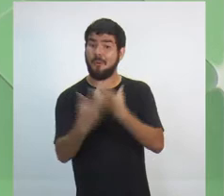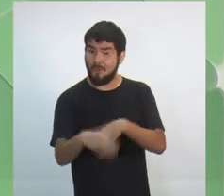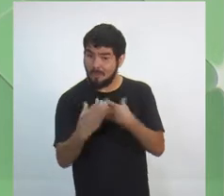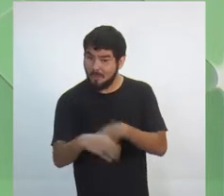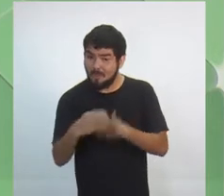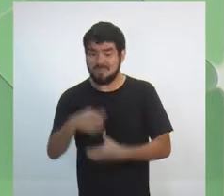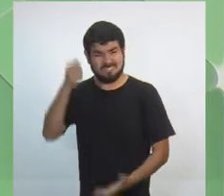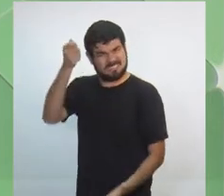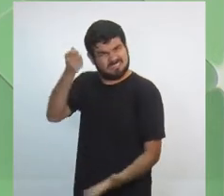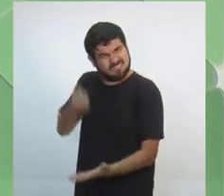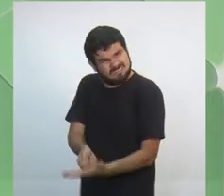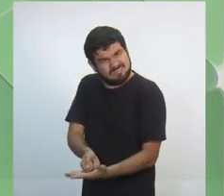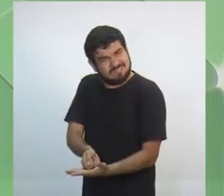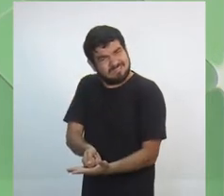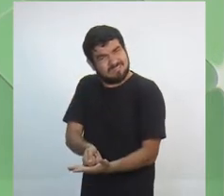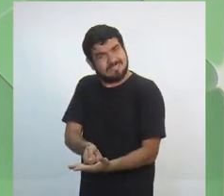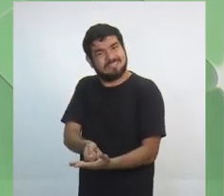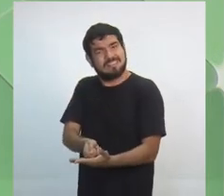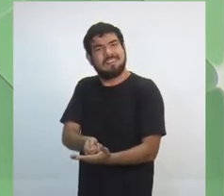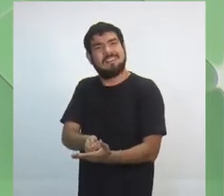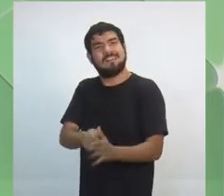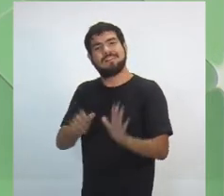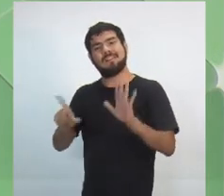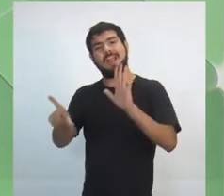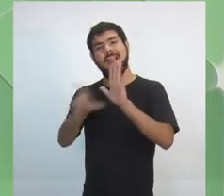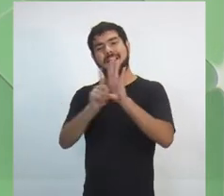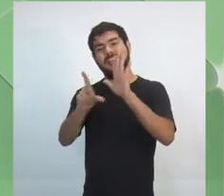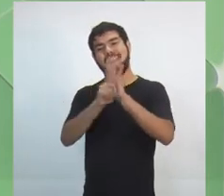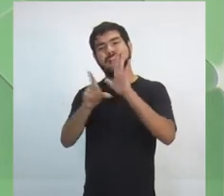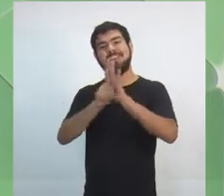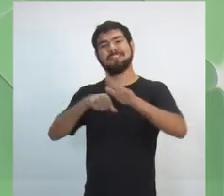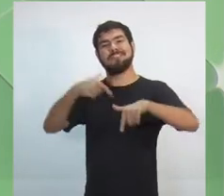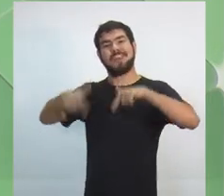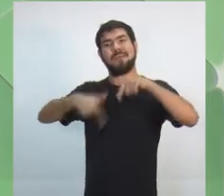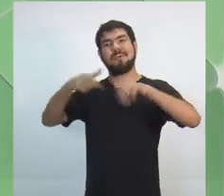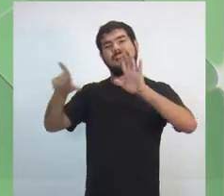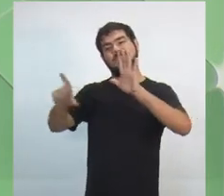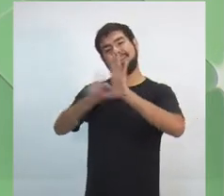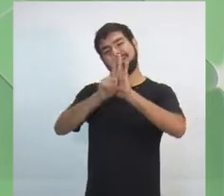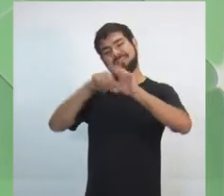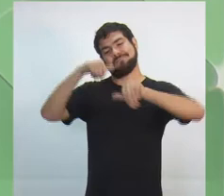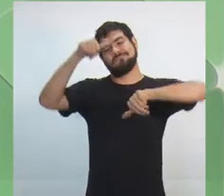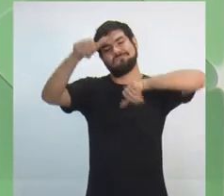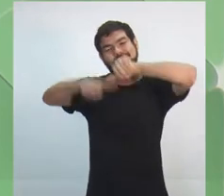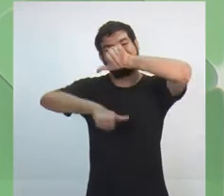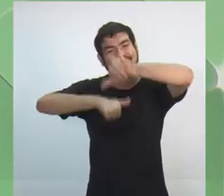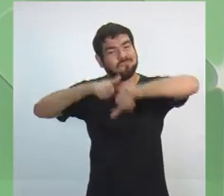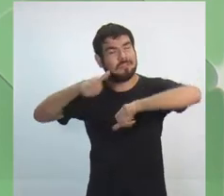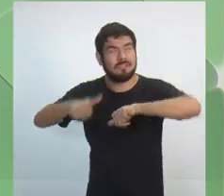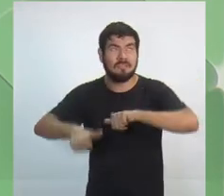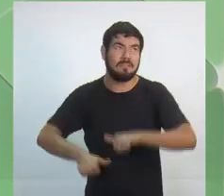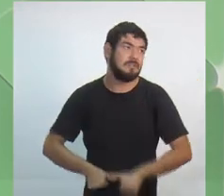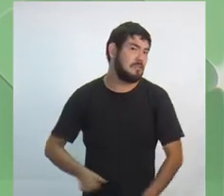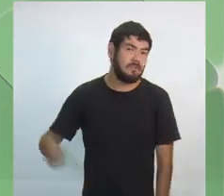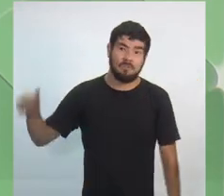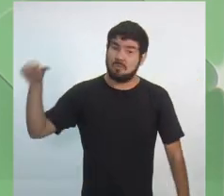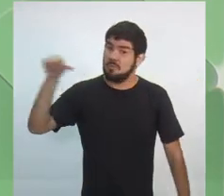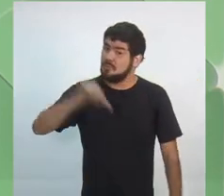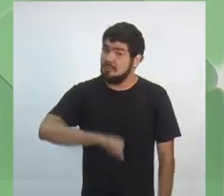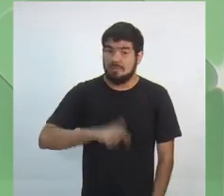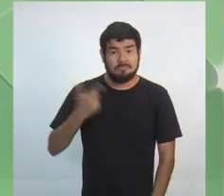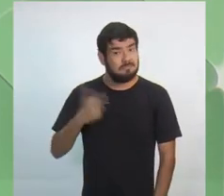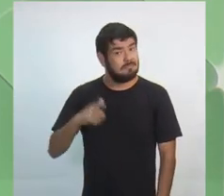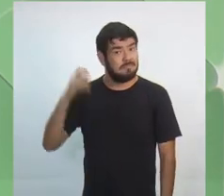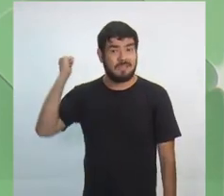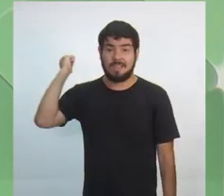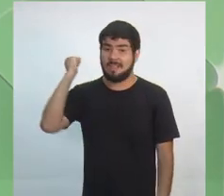A reforma trabalhista que foi colocada, quem está nos assistindo sabe melhor do que ninguém, ela é danosa em todos os sentidos. Nós não temos mais garantia